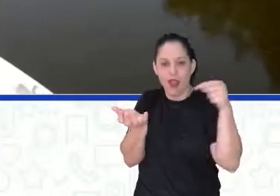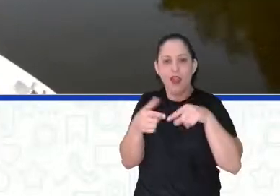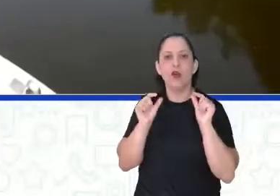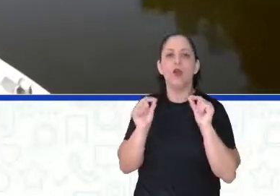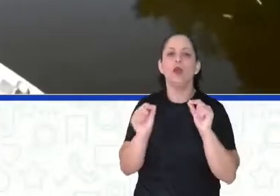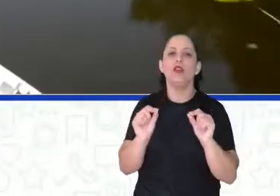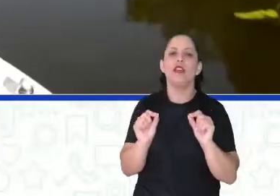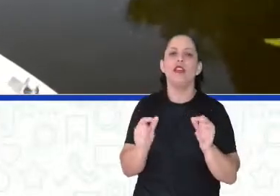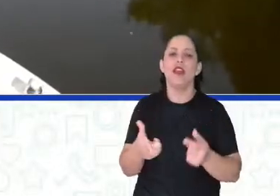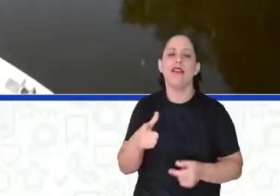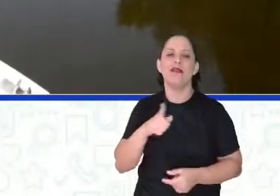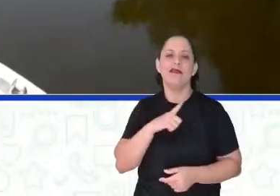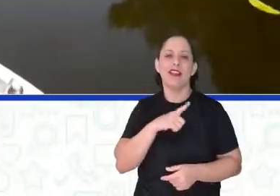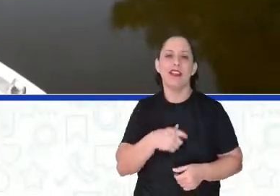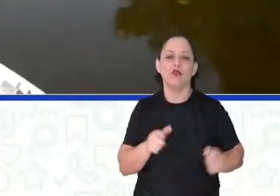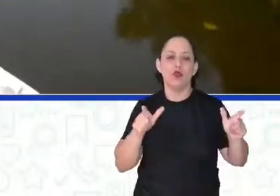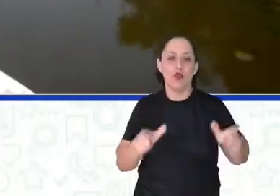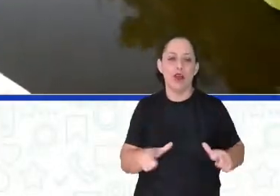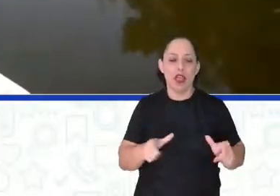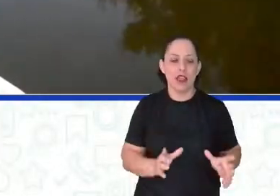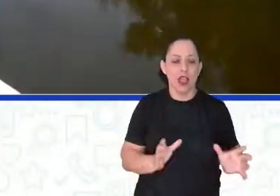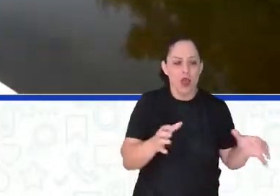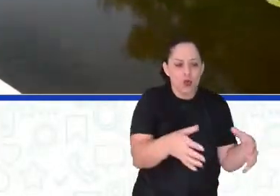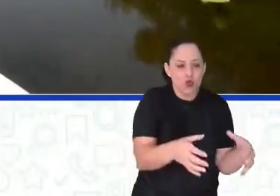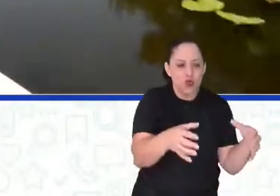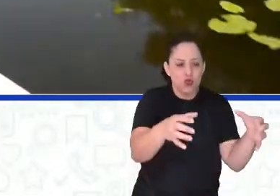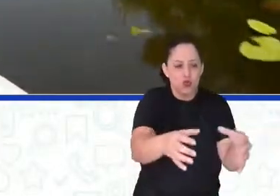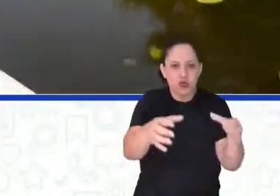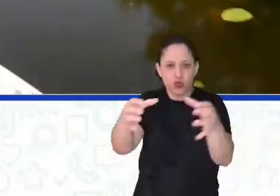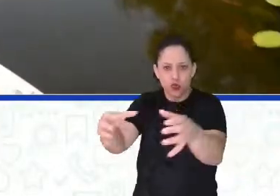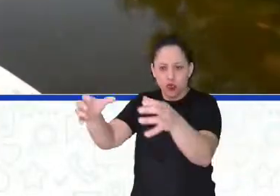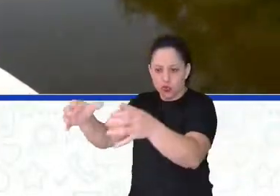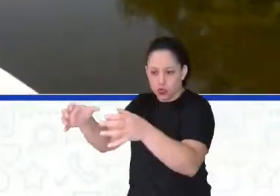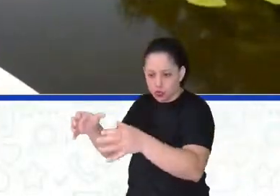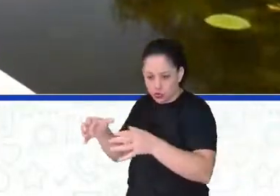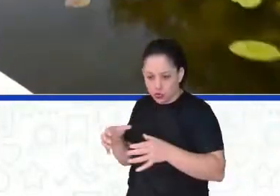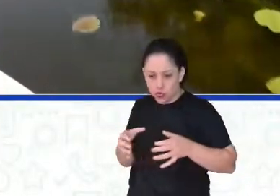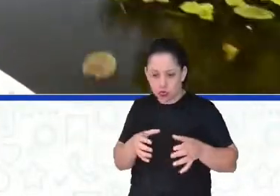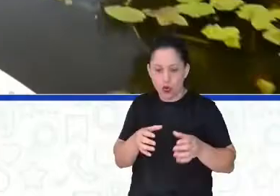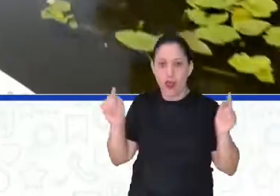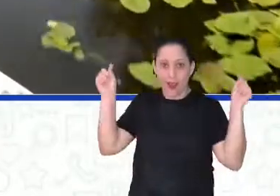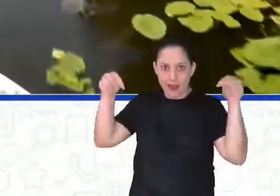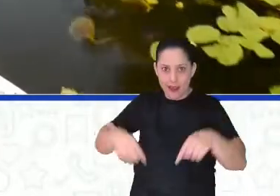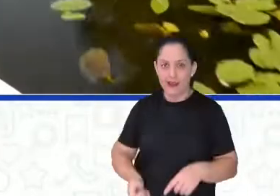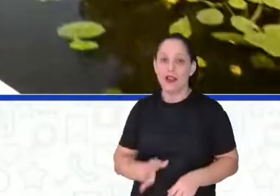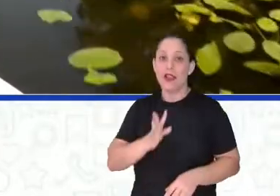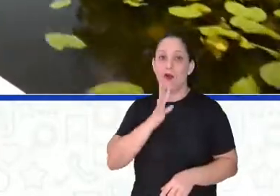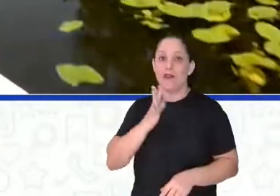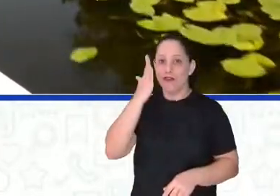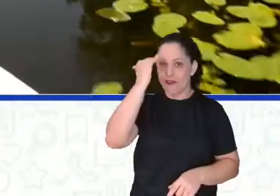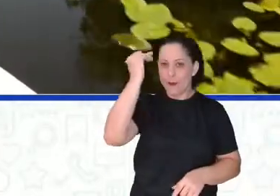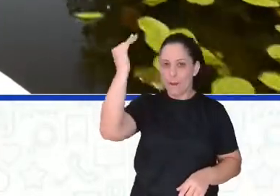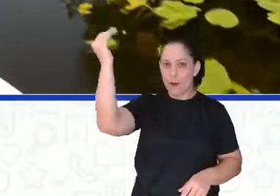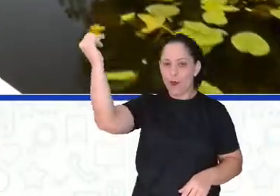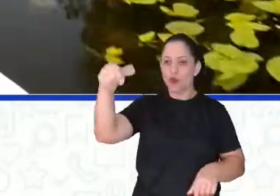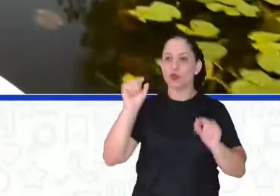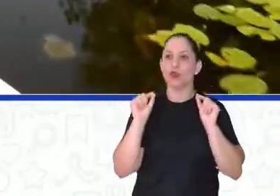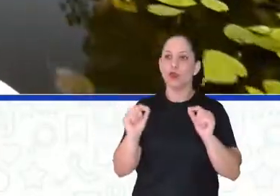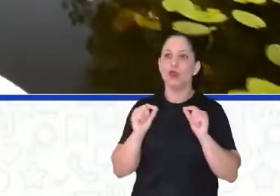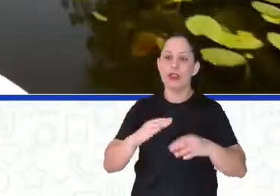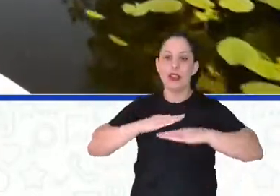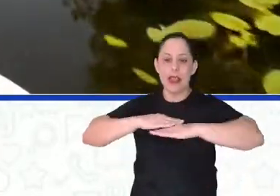de pequenos ecossistemas. O Pantanal também é conhecido por ser a maior planície do planeta.